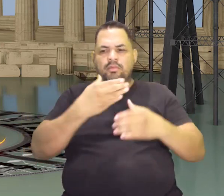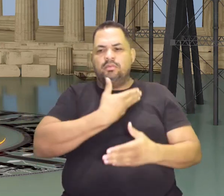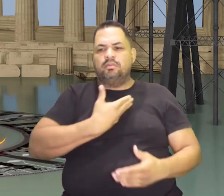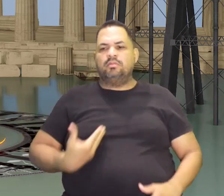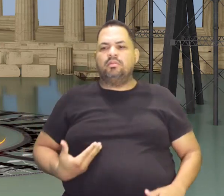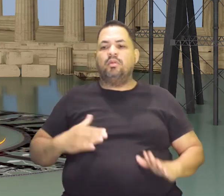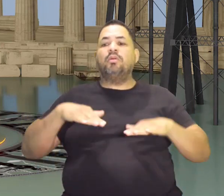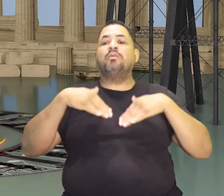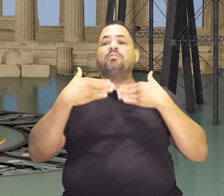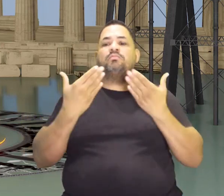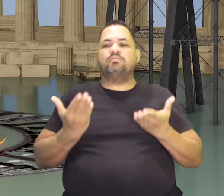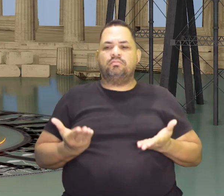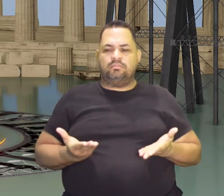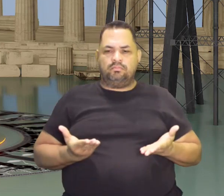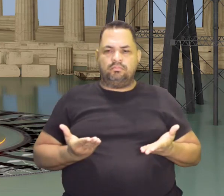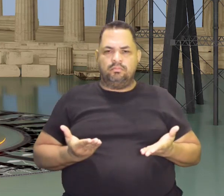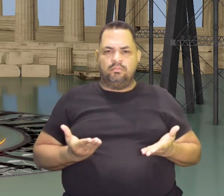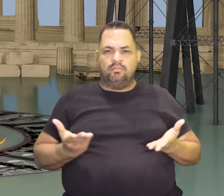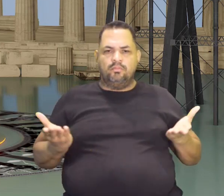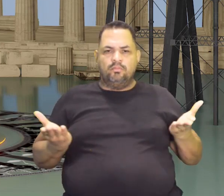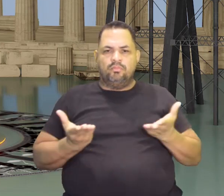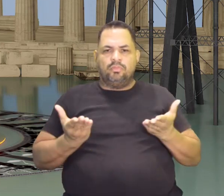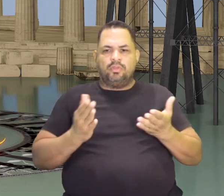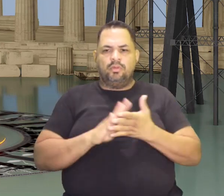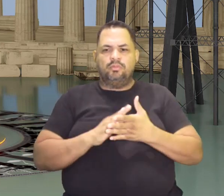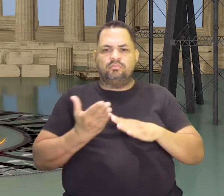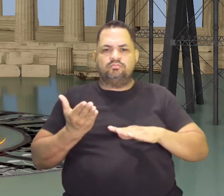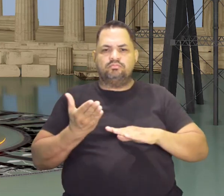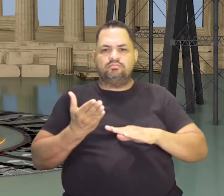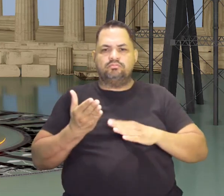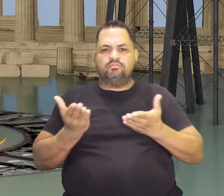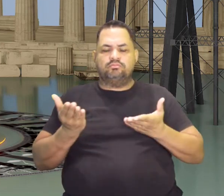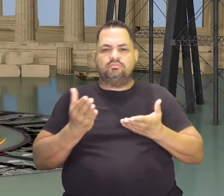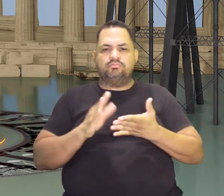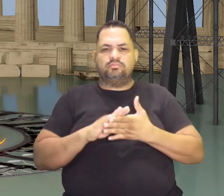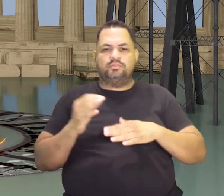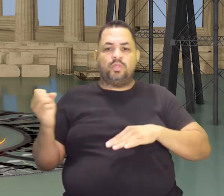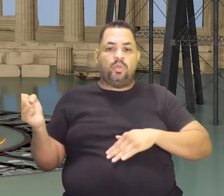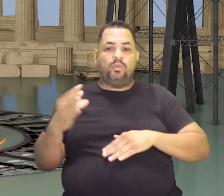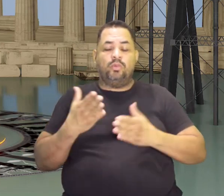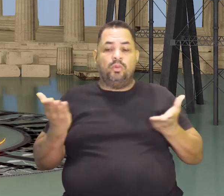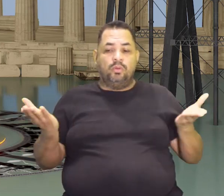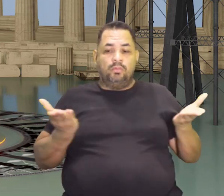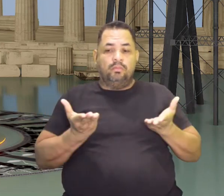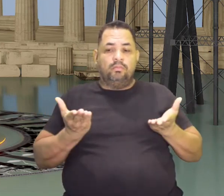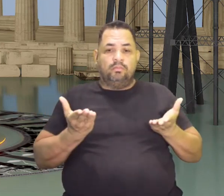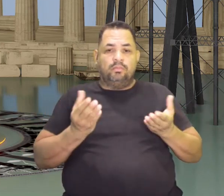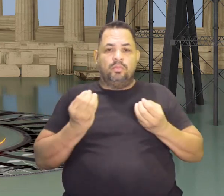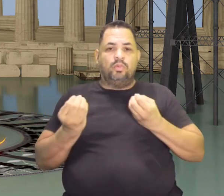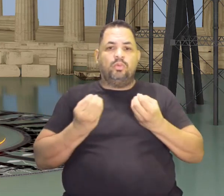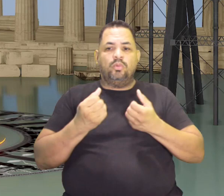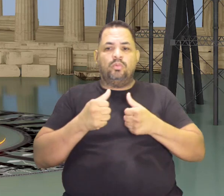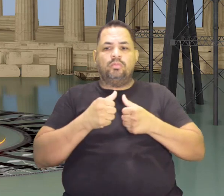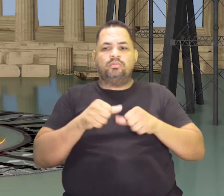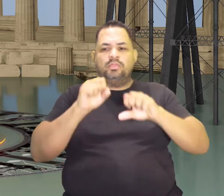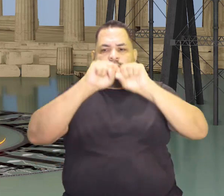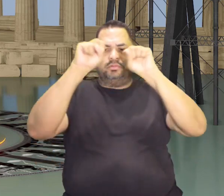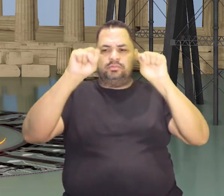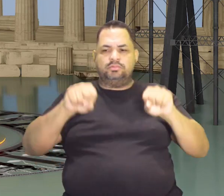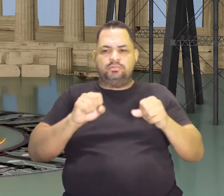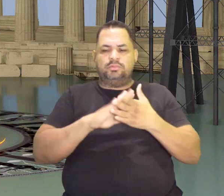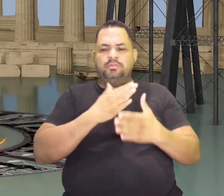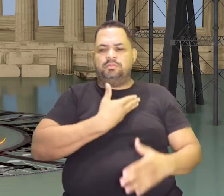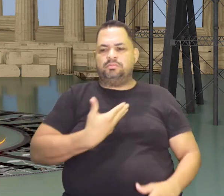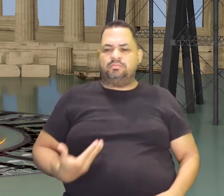Qual é? E hoje, contemporâneo, nesse período, nós analisamos como está o sistema de